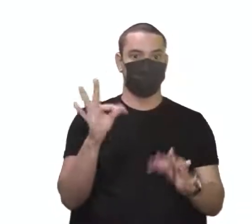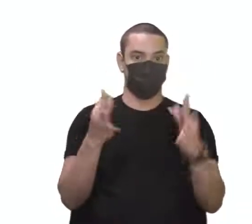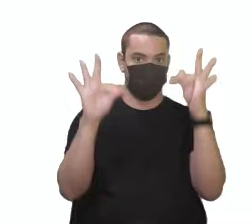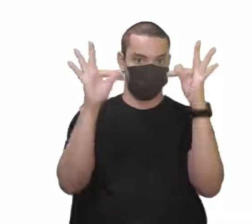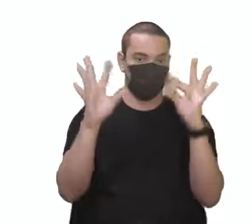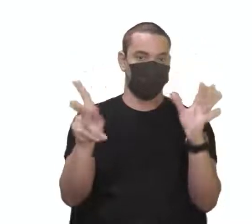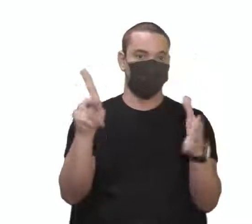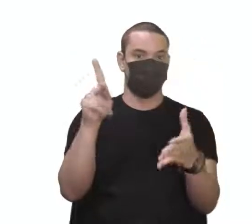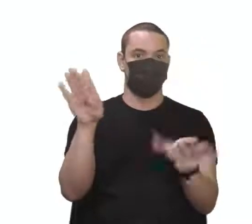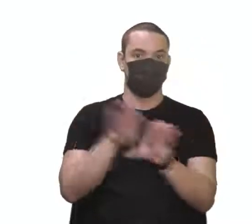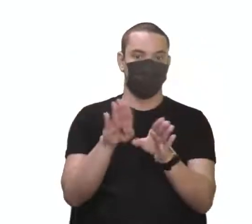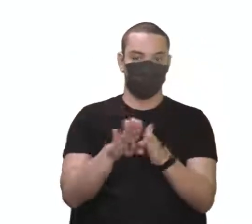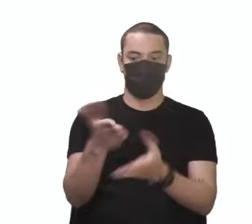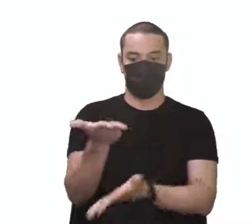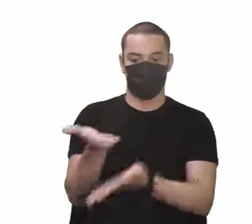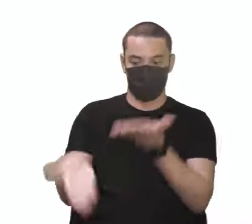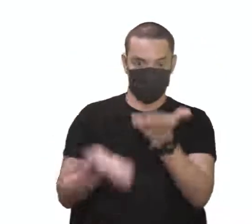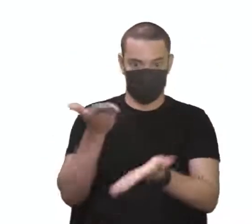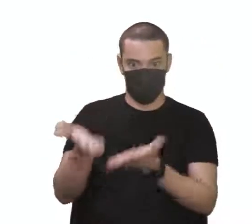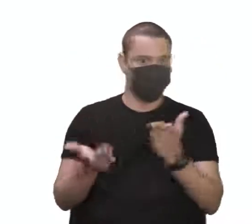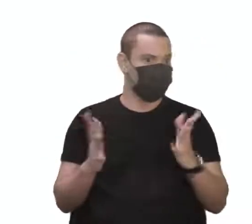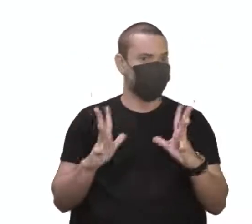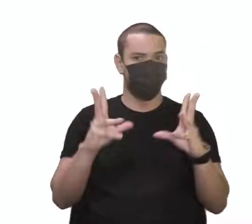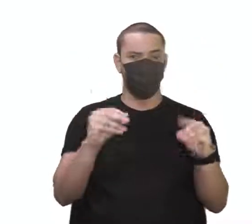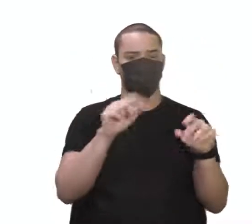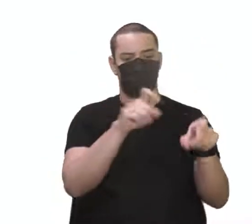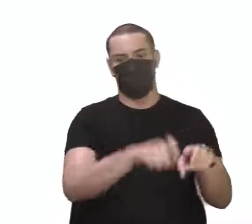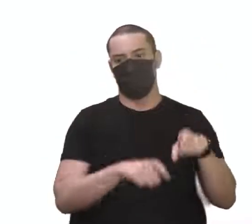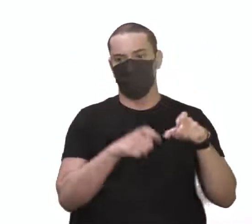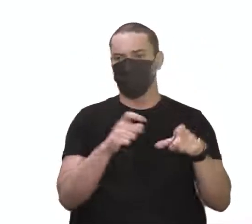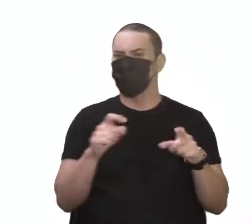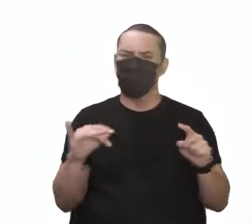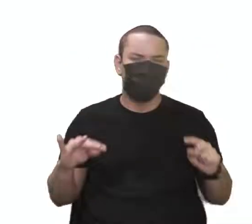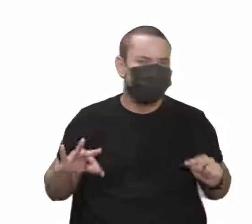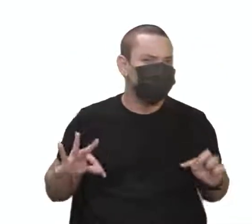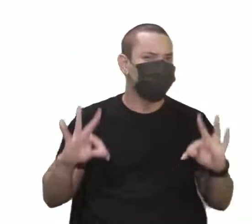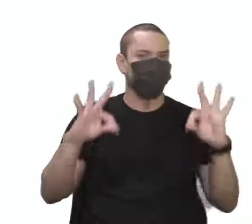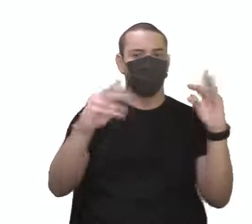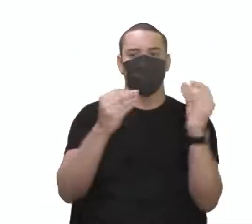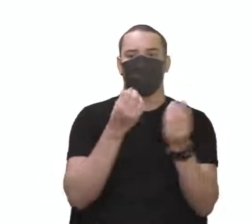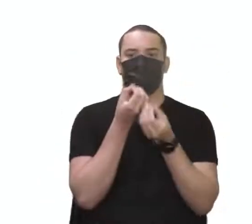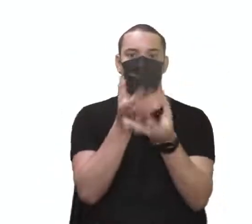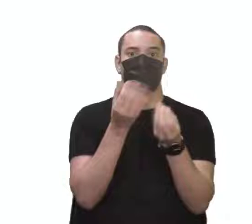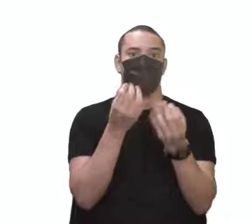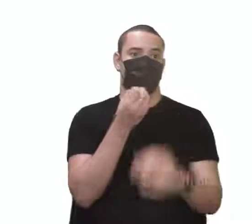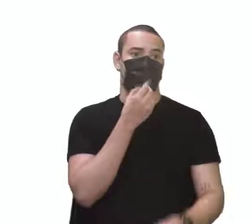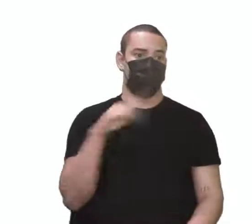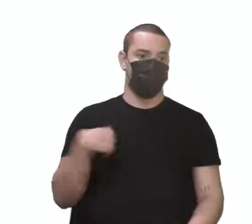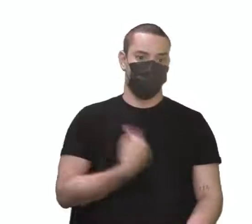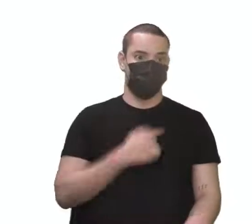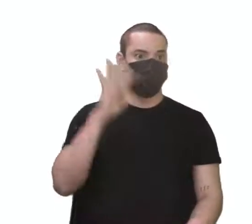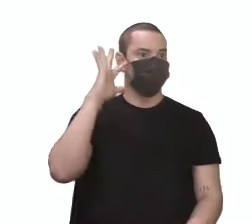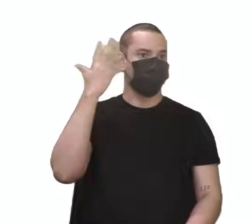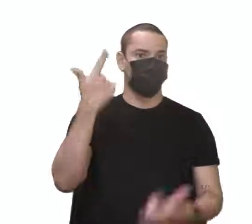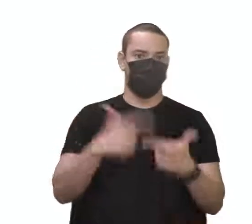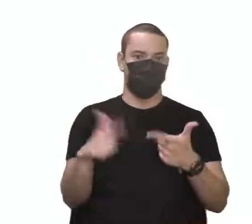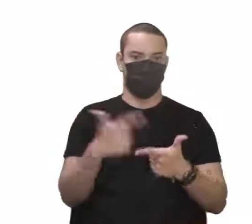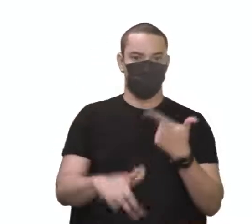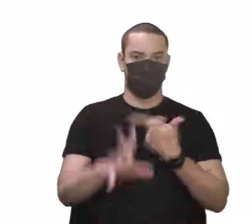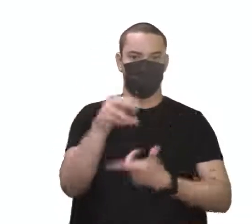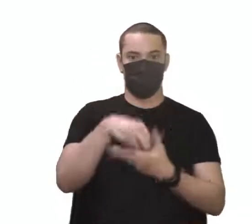pode ser utilizado, na agricultura. Então todas essas informações vão ser benéficas para eu poder resolver um problema